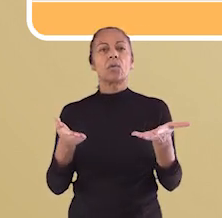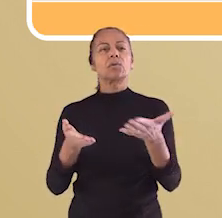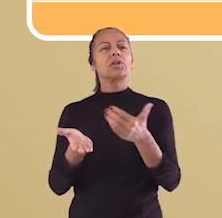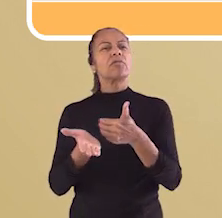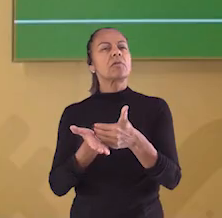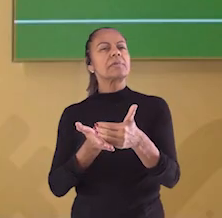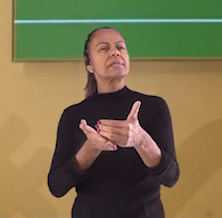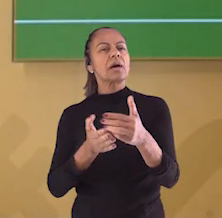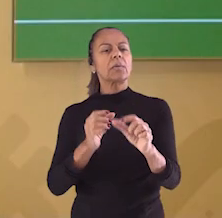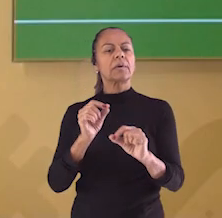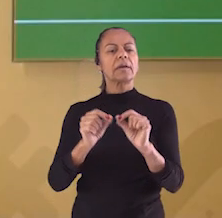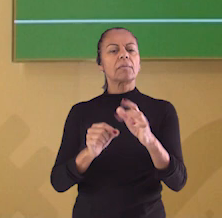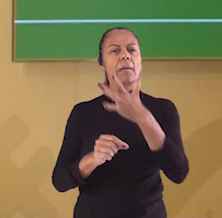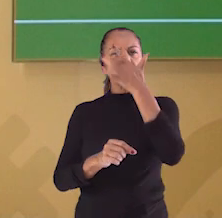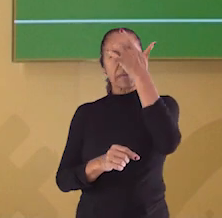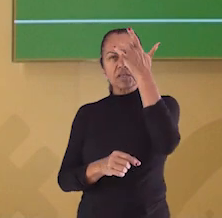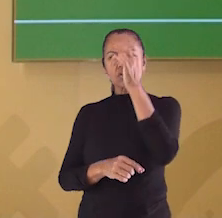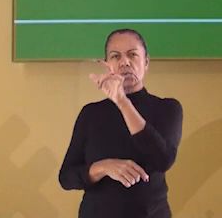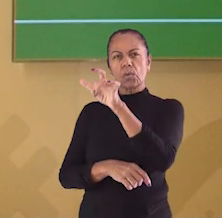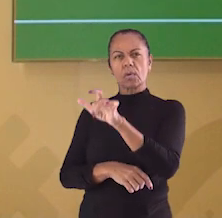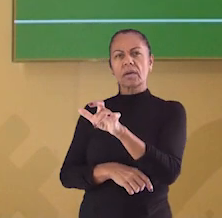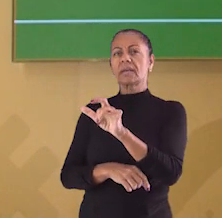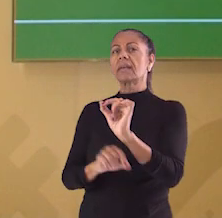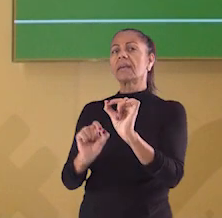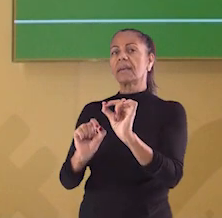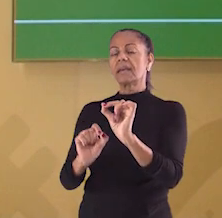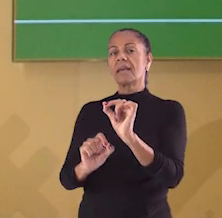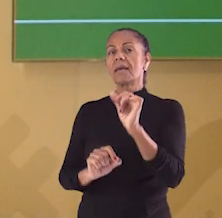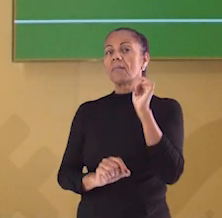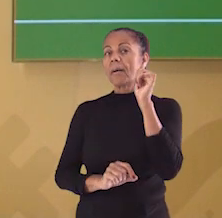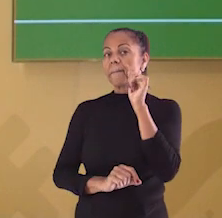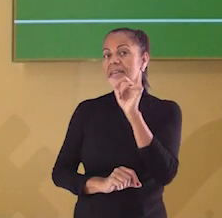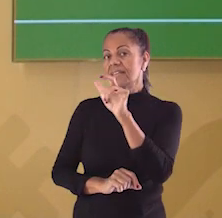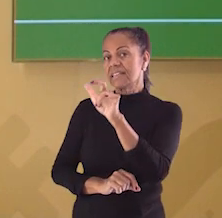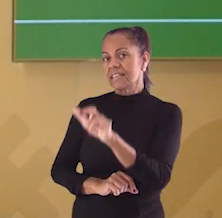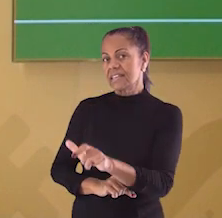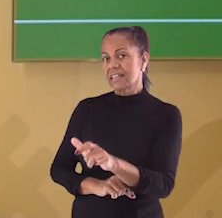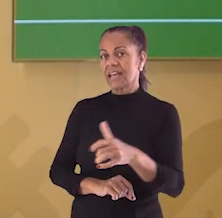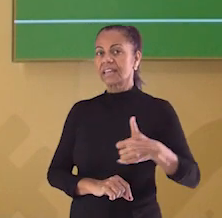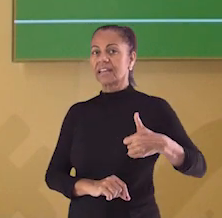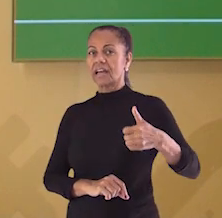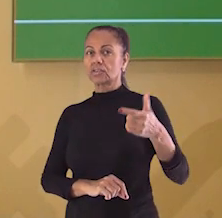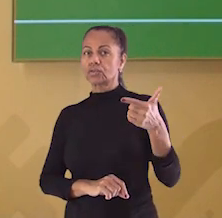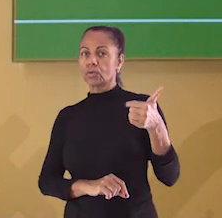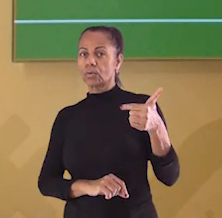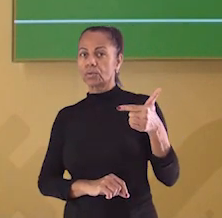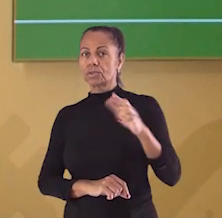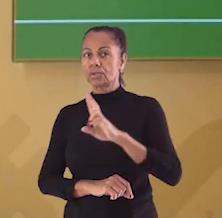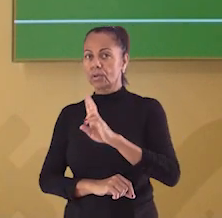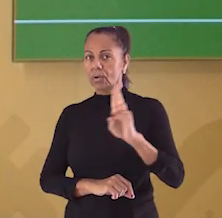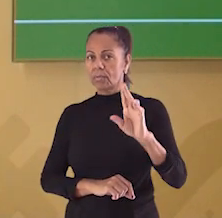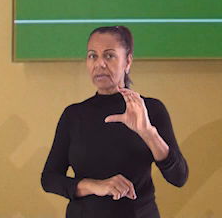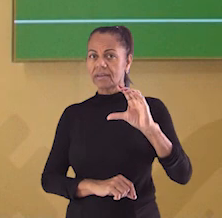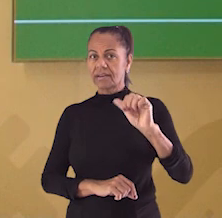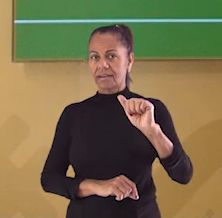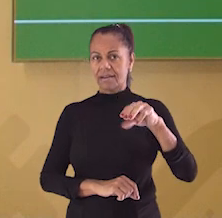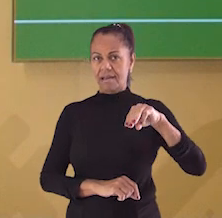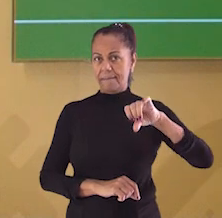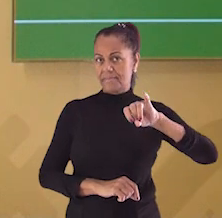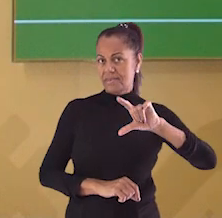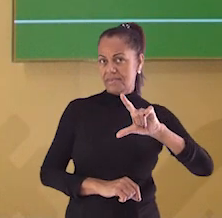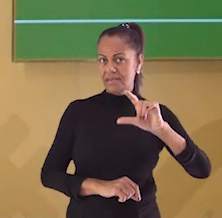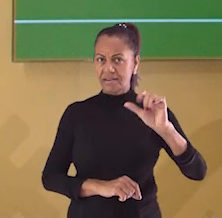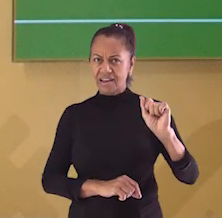para a aula. A aula de hoje tem início com a história de uma pessoa, uma menina de 12 anos de idade chamada